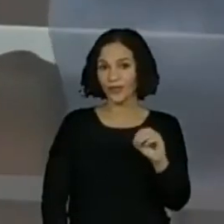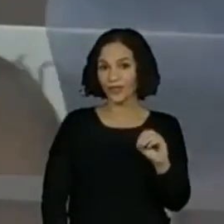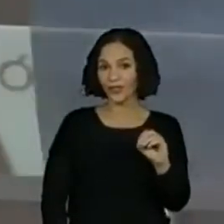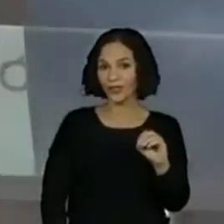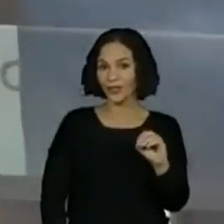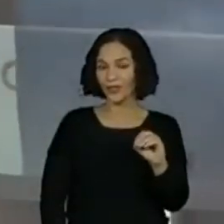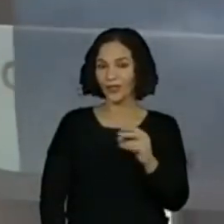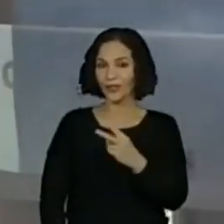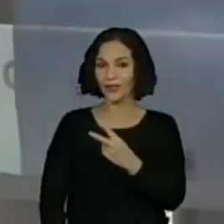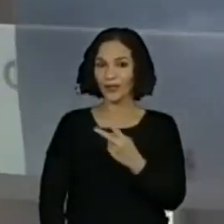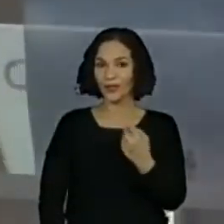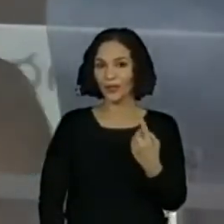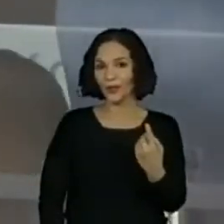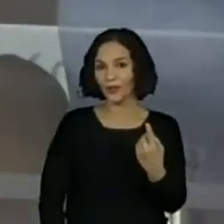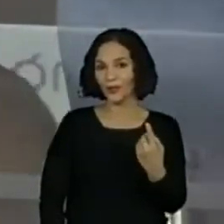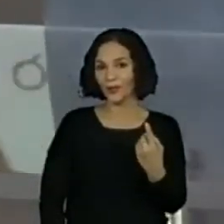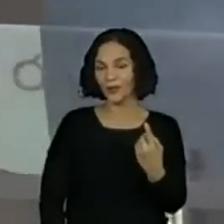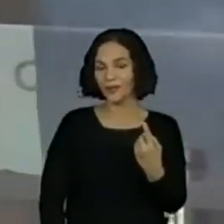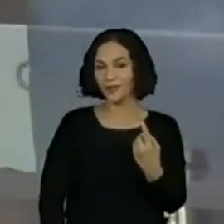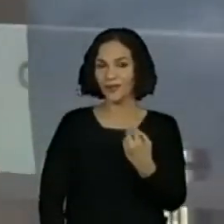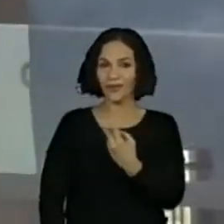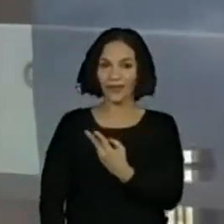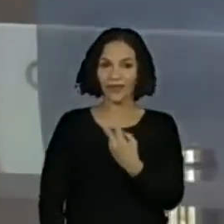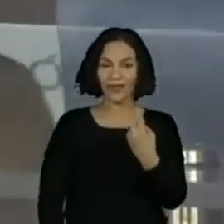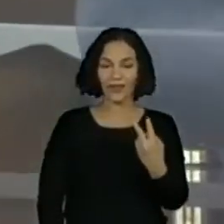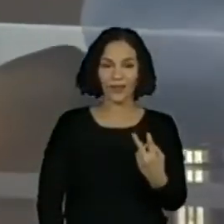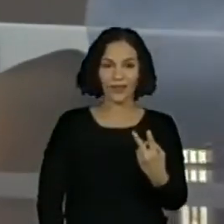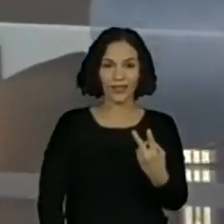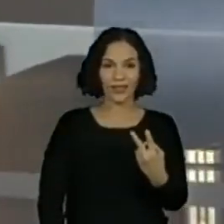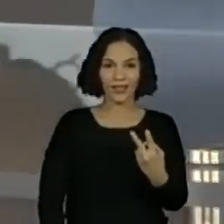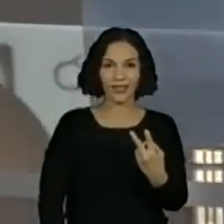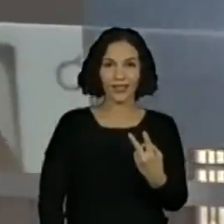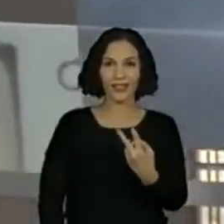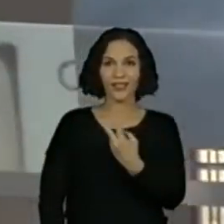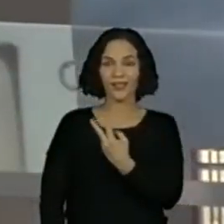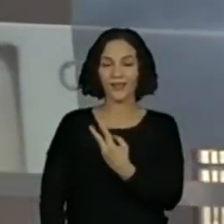20, 21, 22,